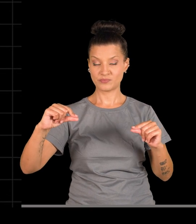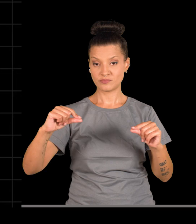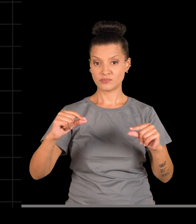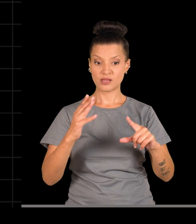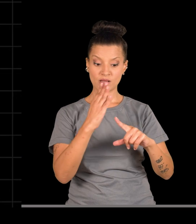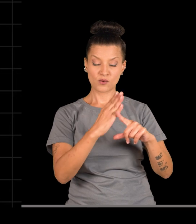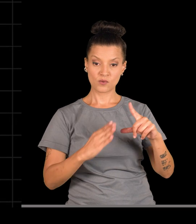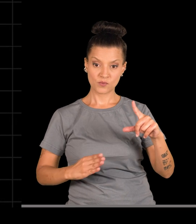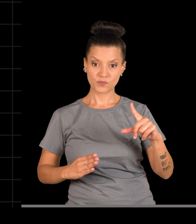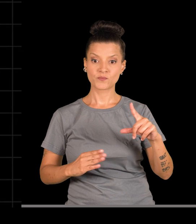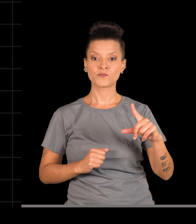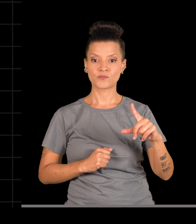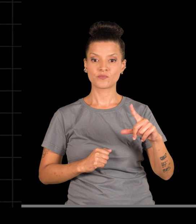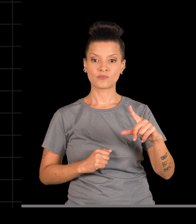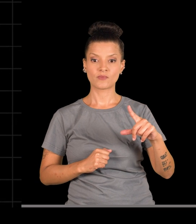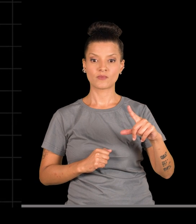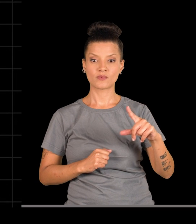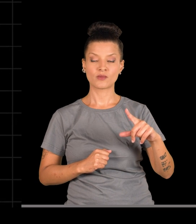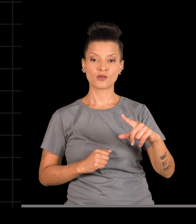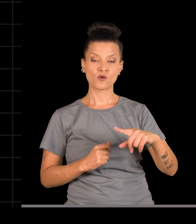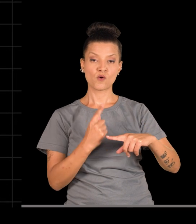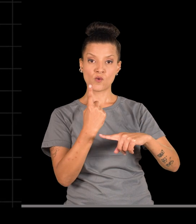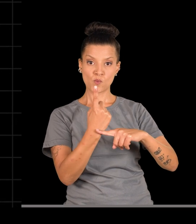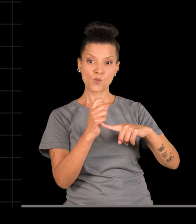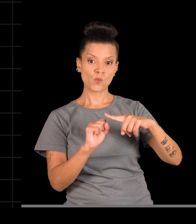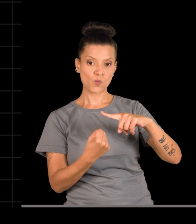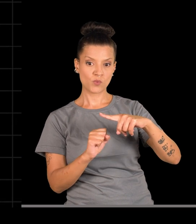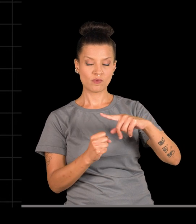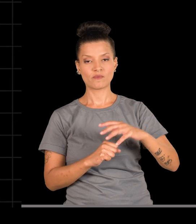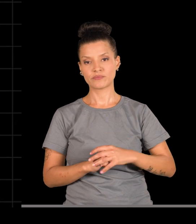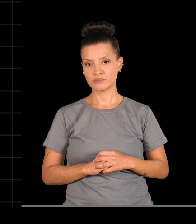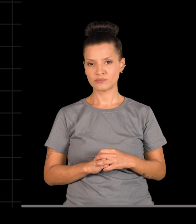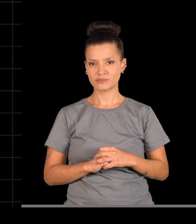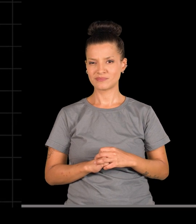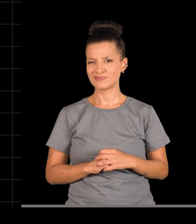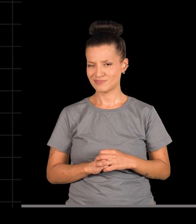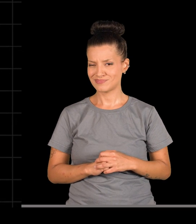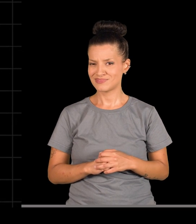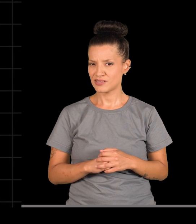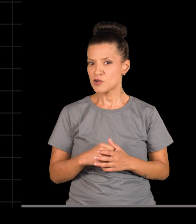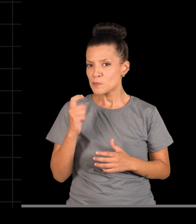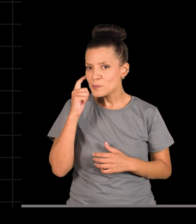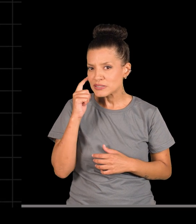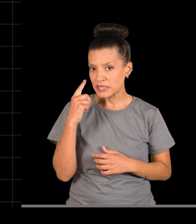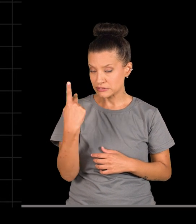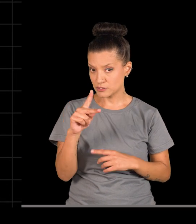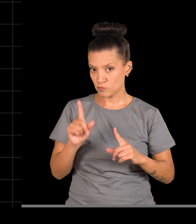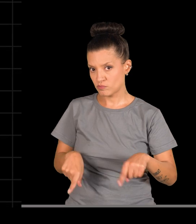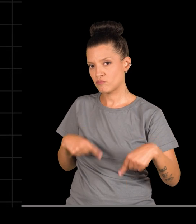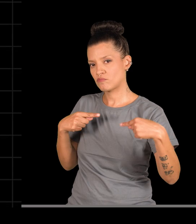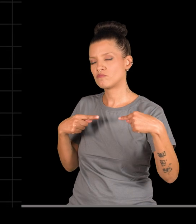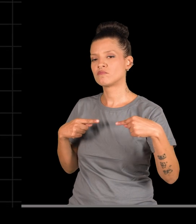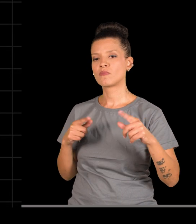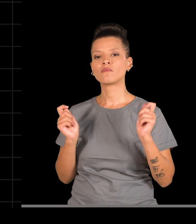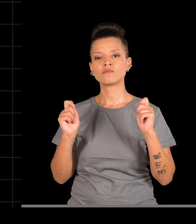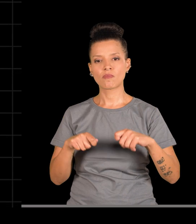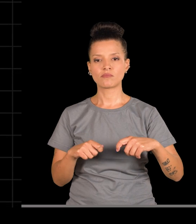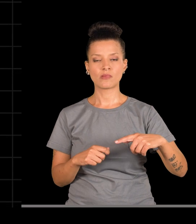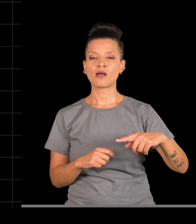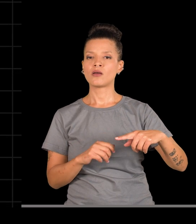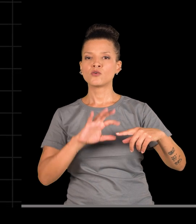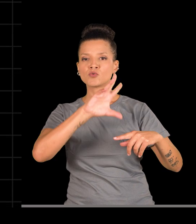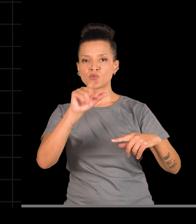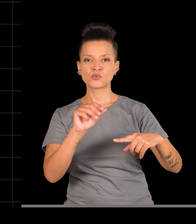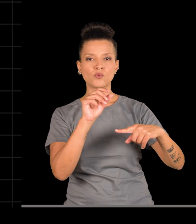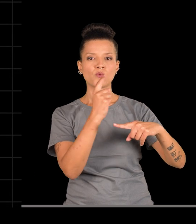figura aqui, né? Dividir dessa forma, ou seja, ele vale 1/8 do quadradão. Se você quiser encarar agora como um desafio,